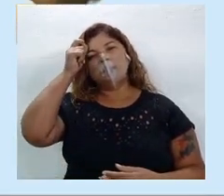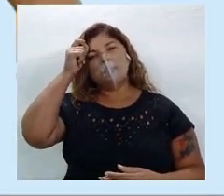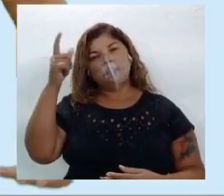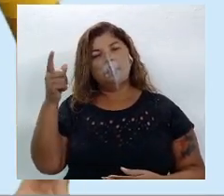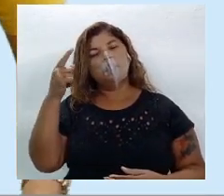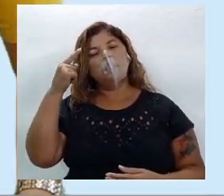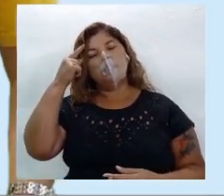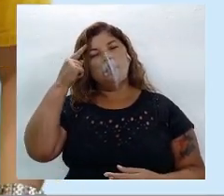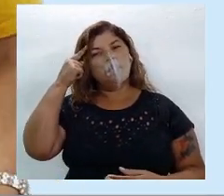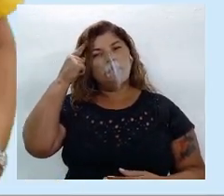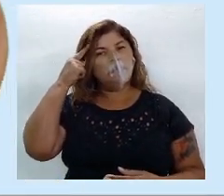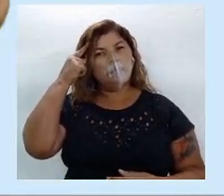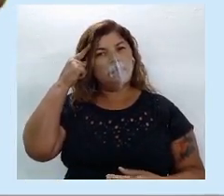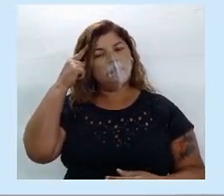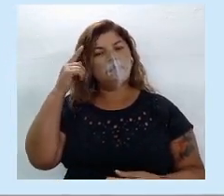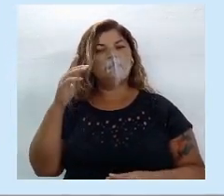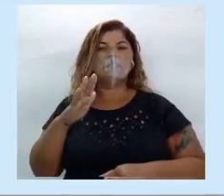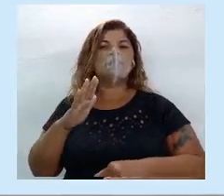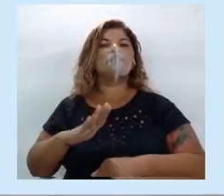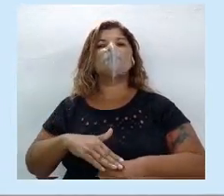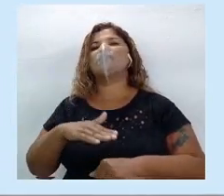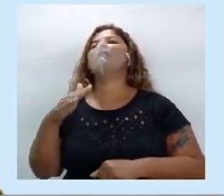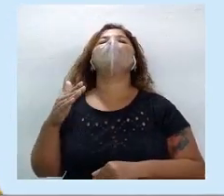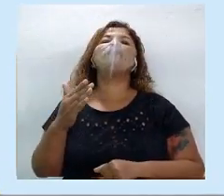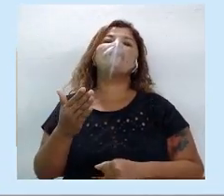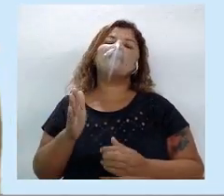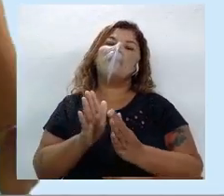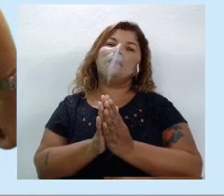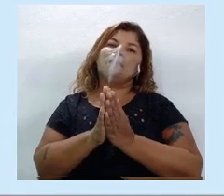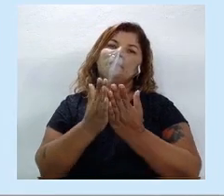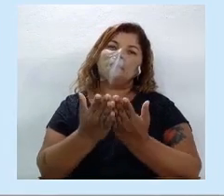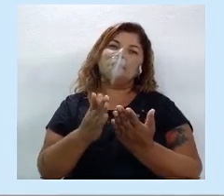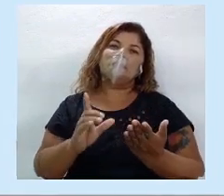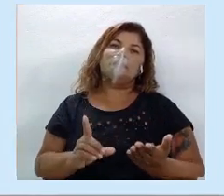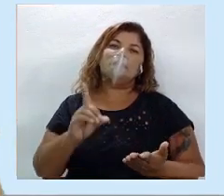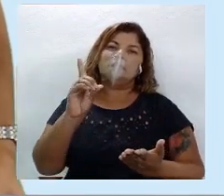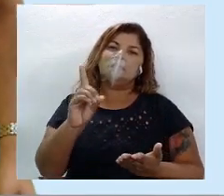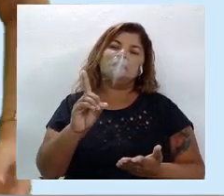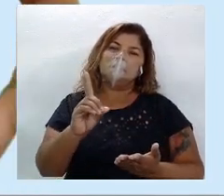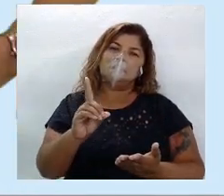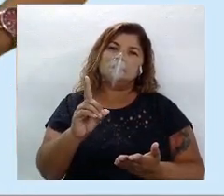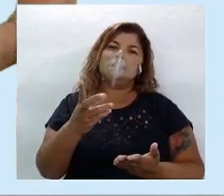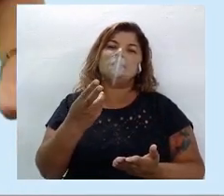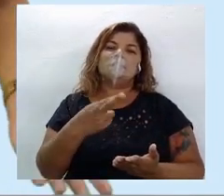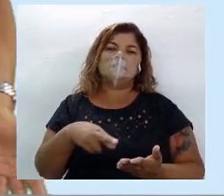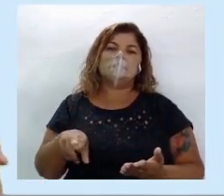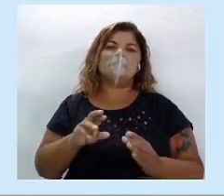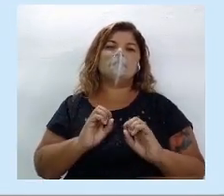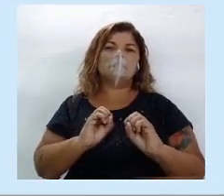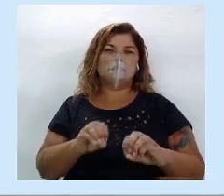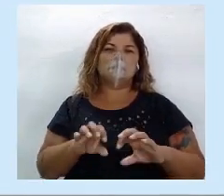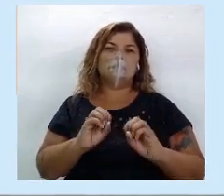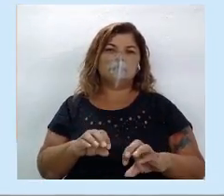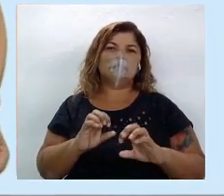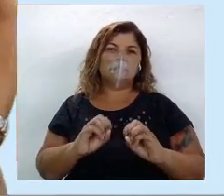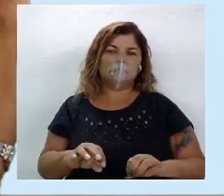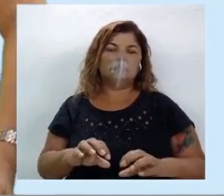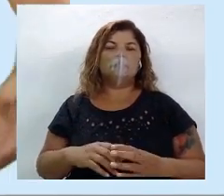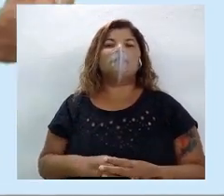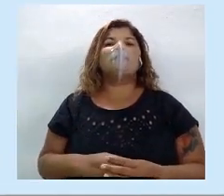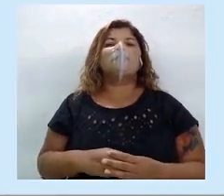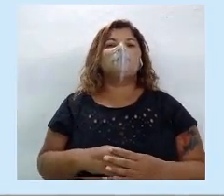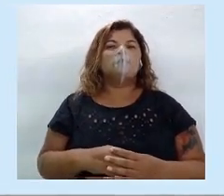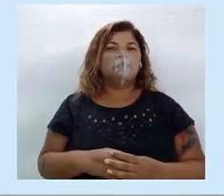sua reflexão sobre a Bíblia e os ensinamentos religiosos. Então, vamos